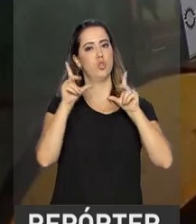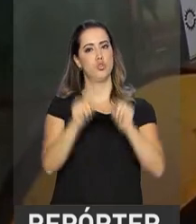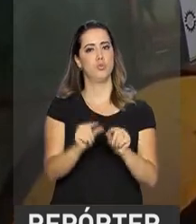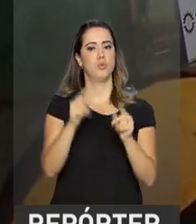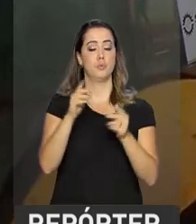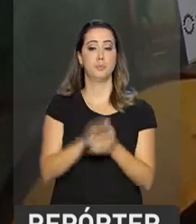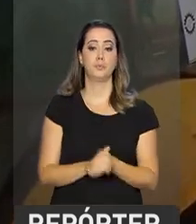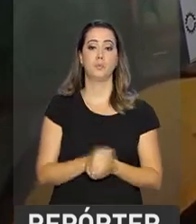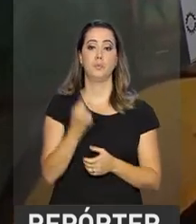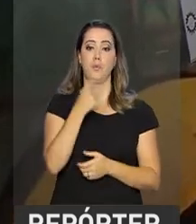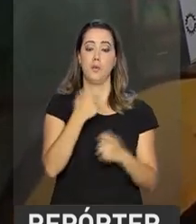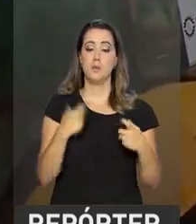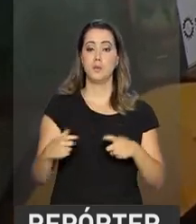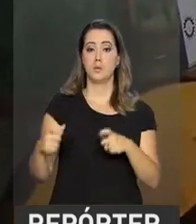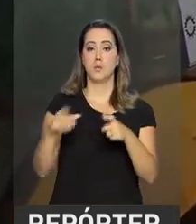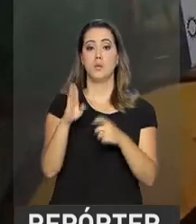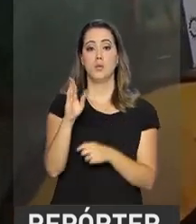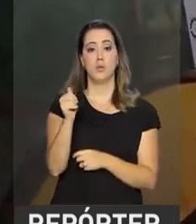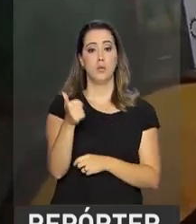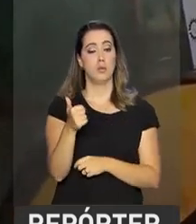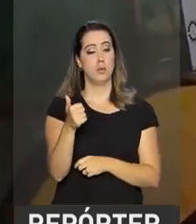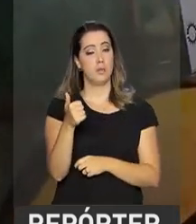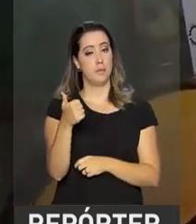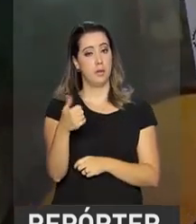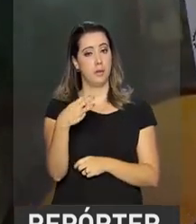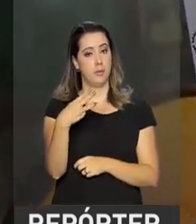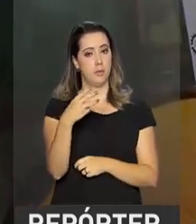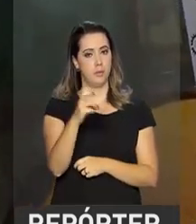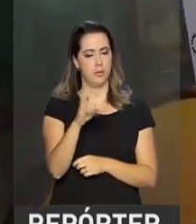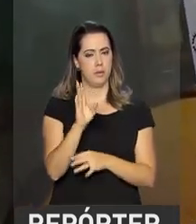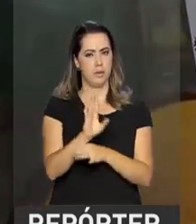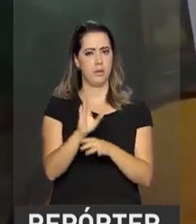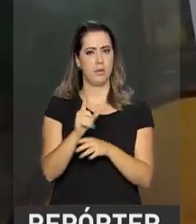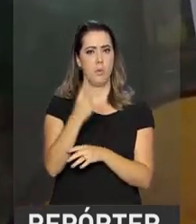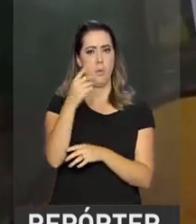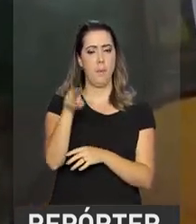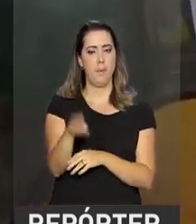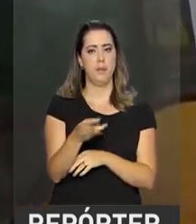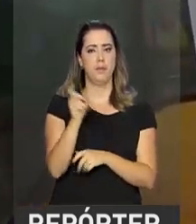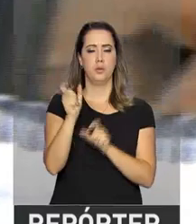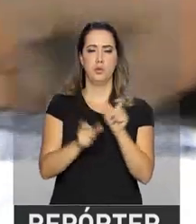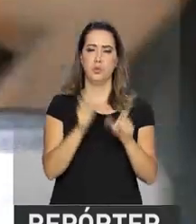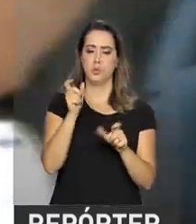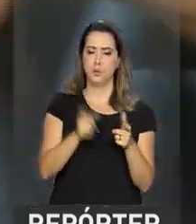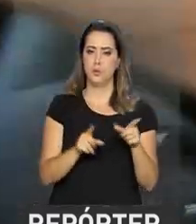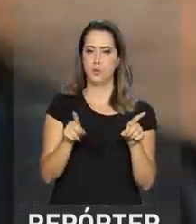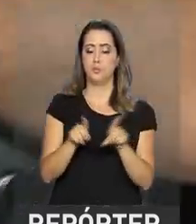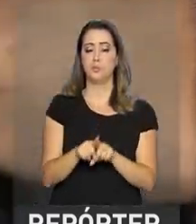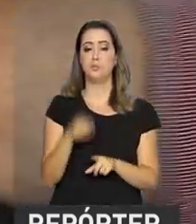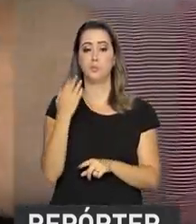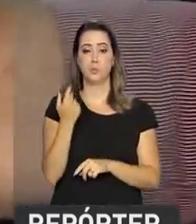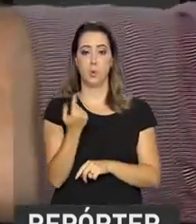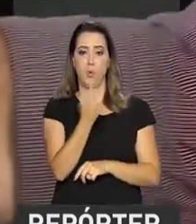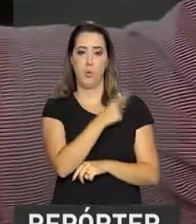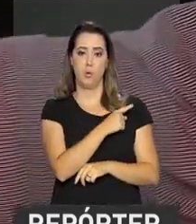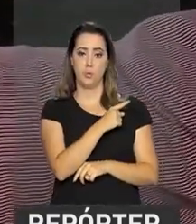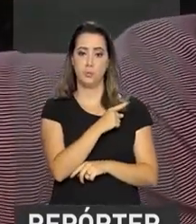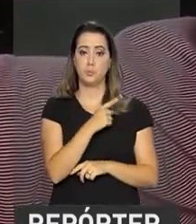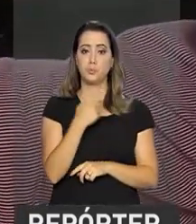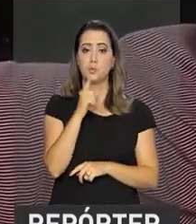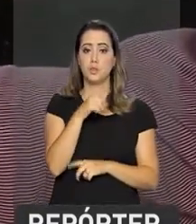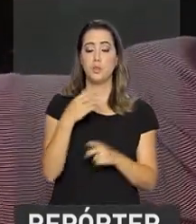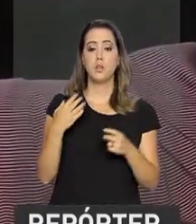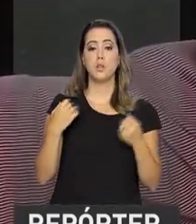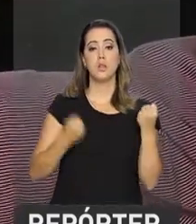A duplicação desse trecho da BR-135 beneficia 1,5 milhão de pessoas. É o caso do seu Carlos, que